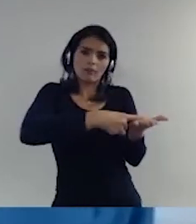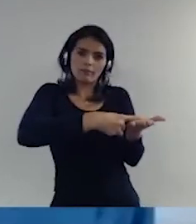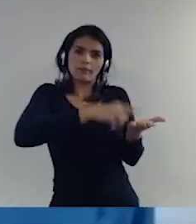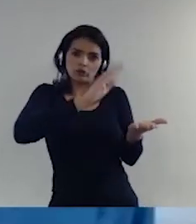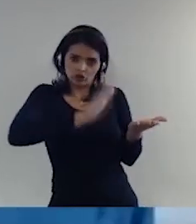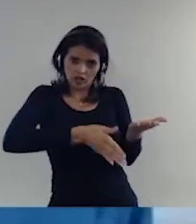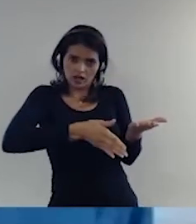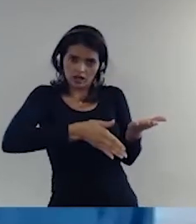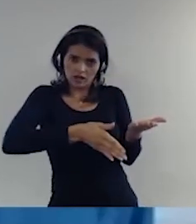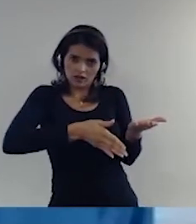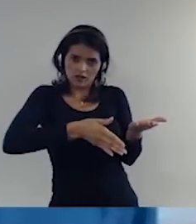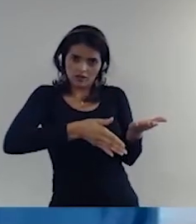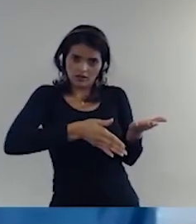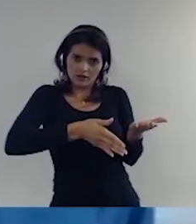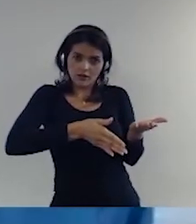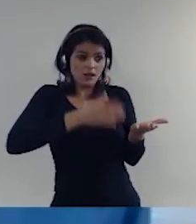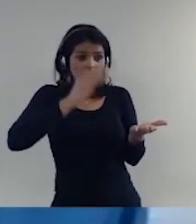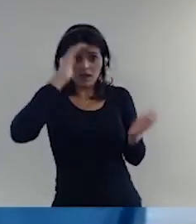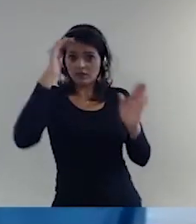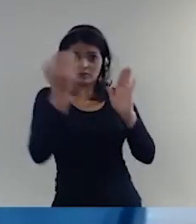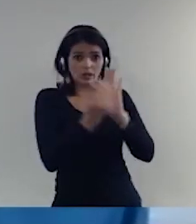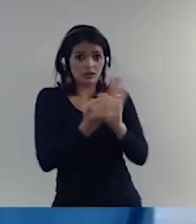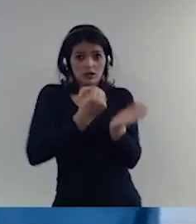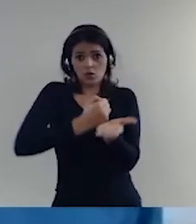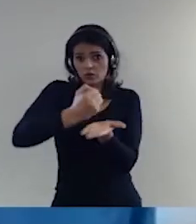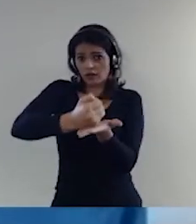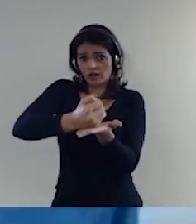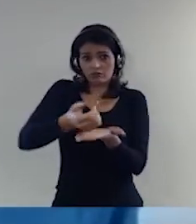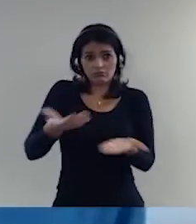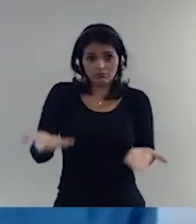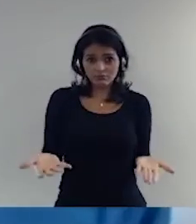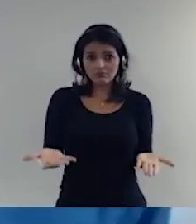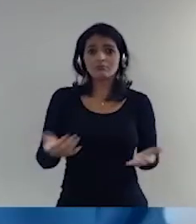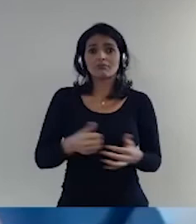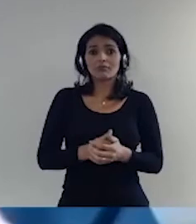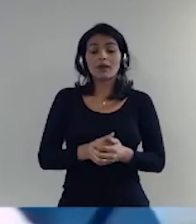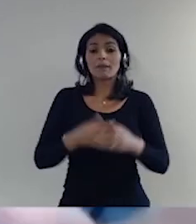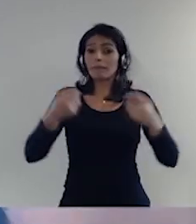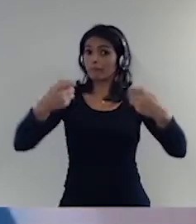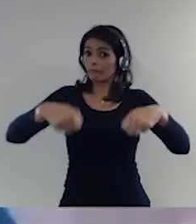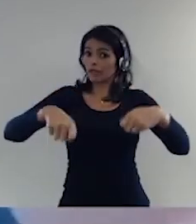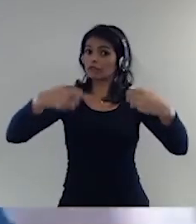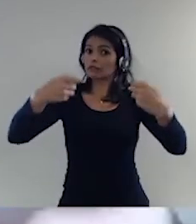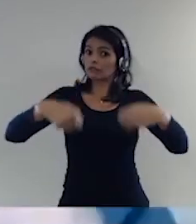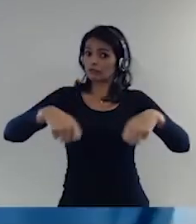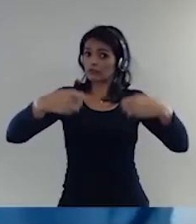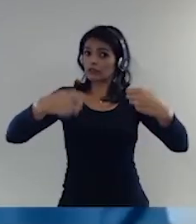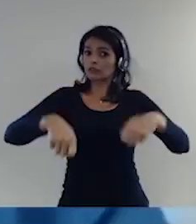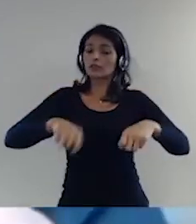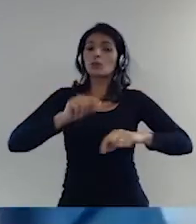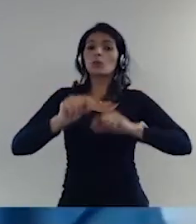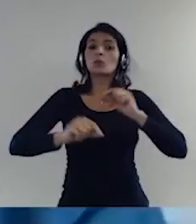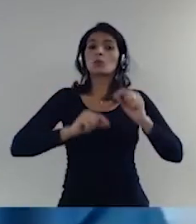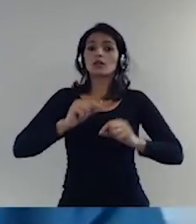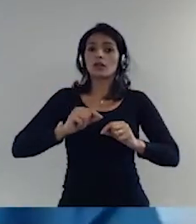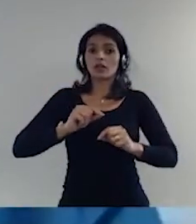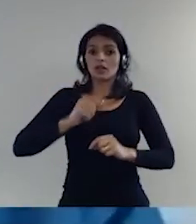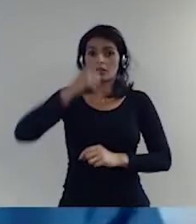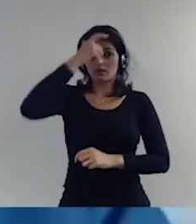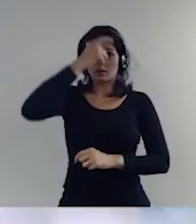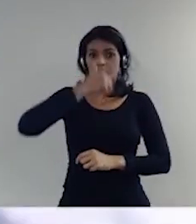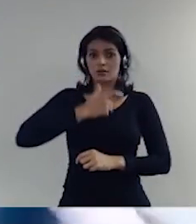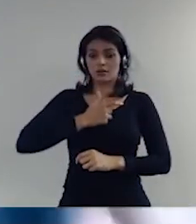Então, eu chamo a atenção para a necessidade de que a atuação